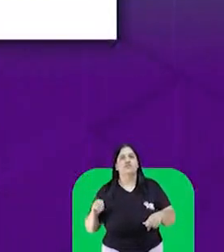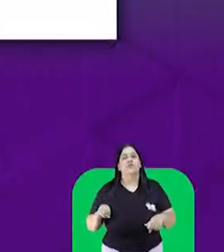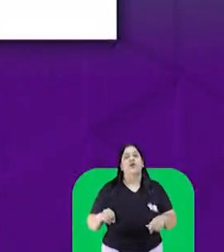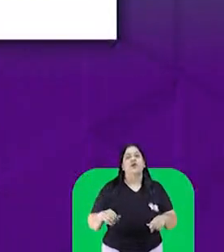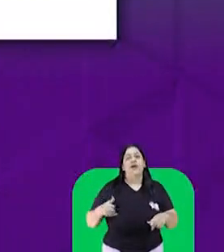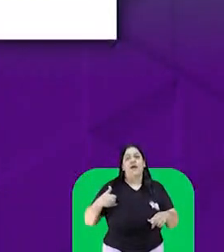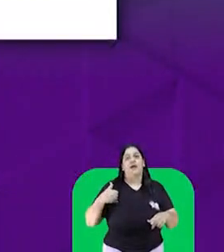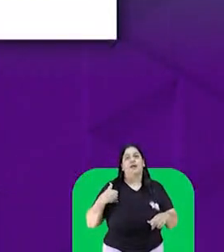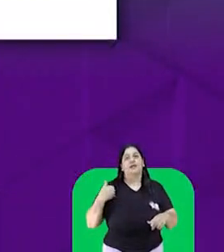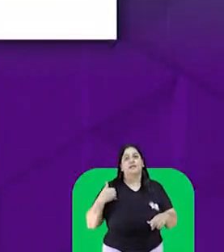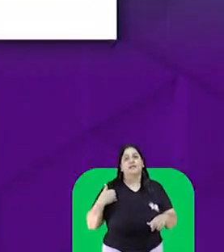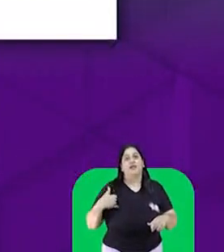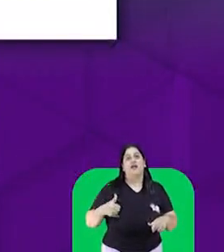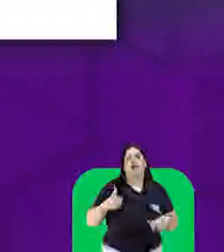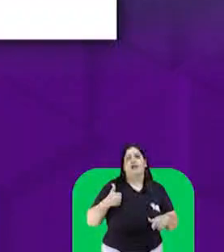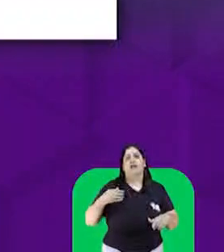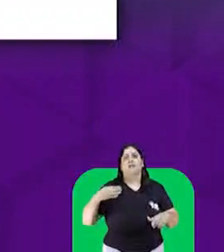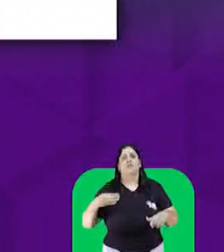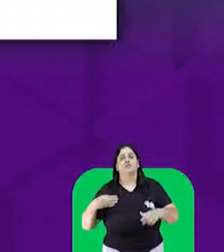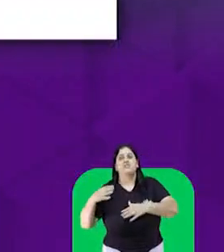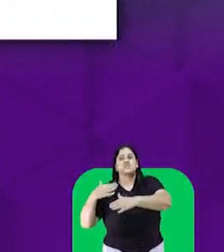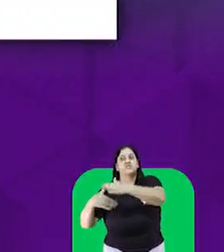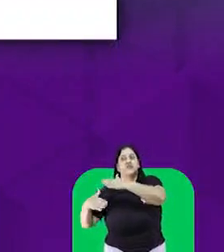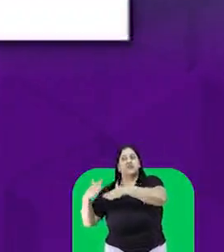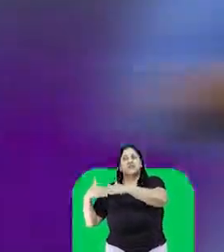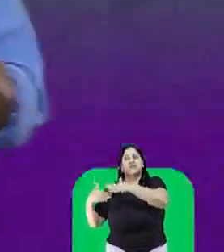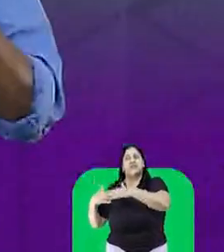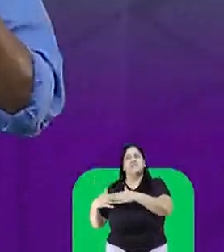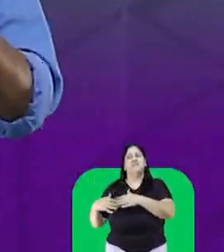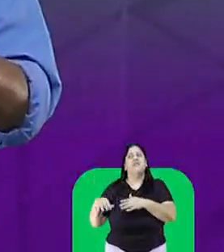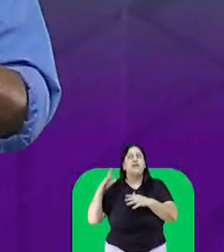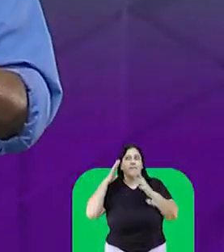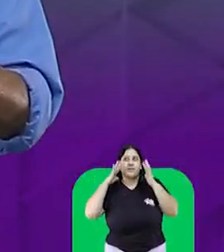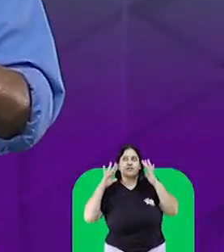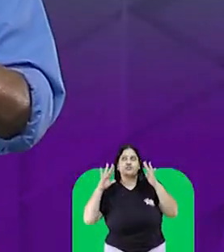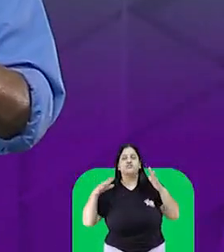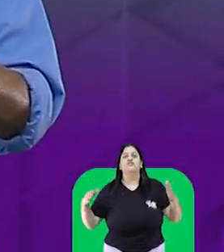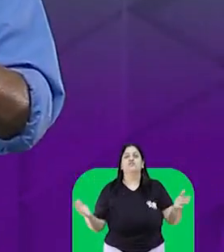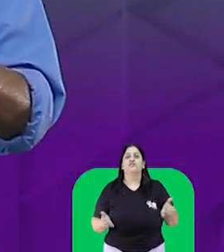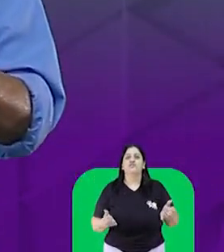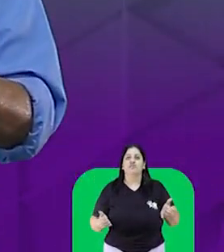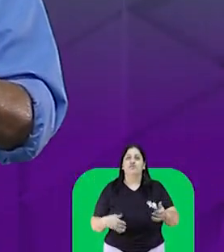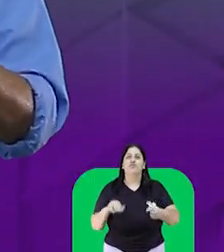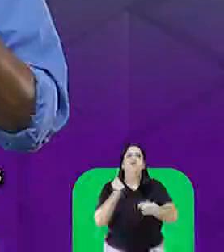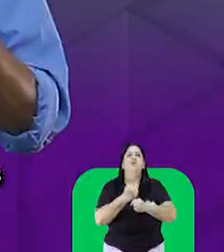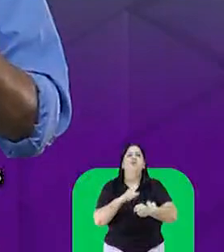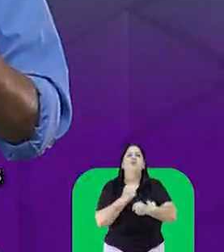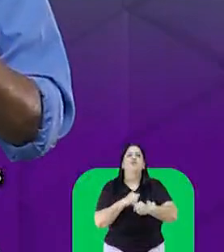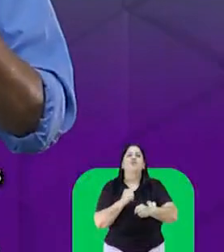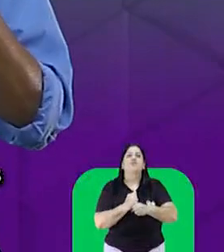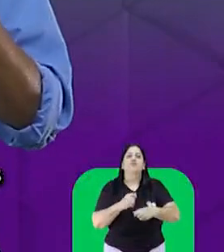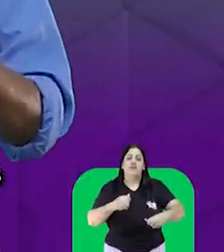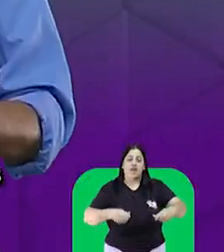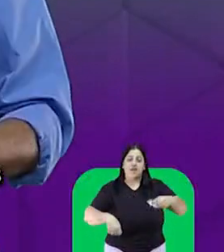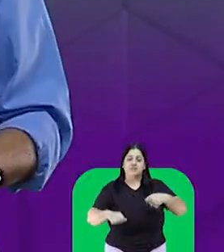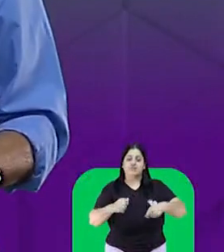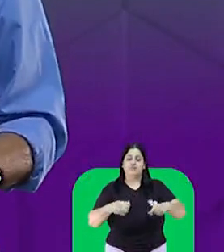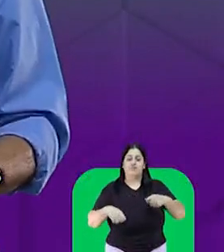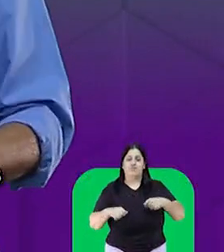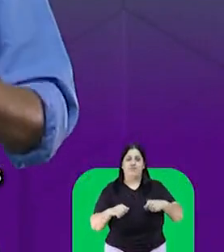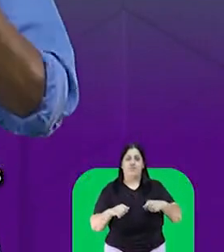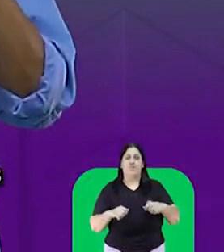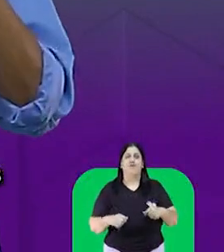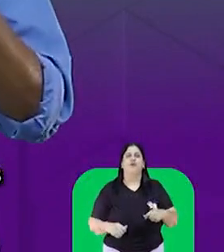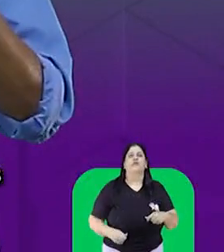isso há 14 anos Imagina se fosse hoje com a reforma administrativa contemplei funcionários de